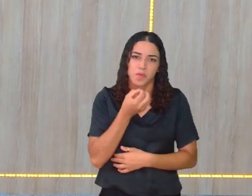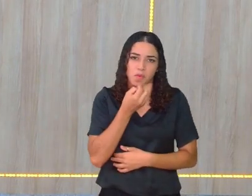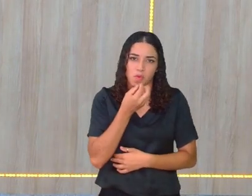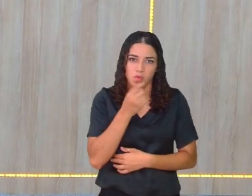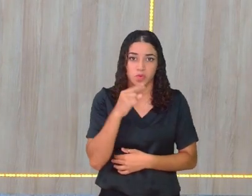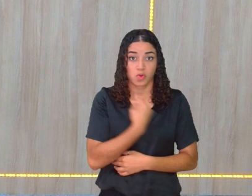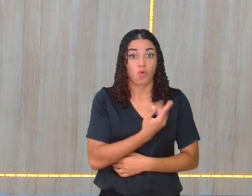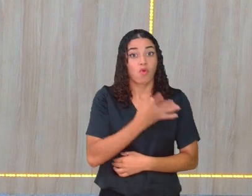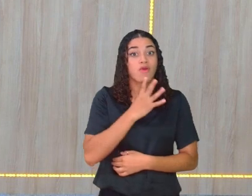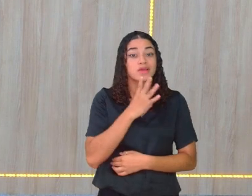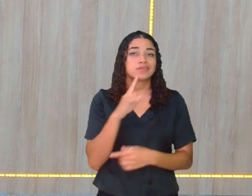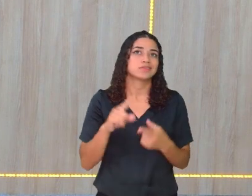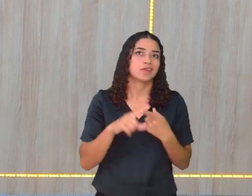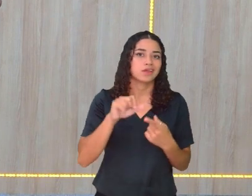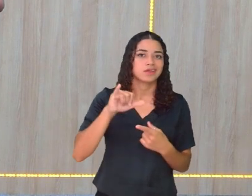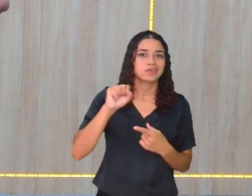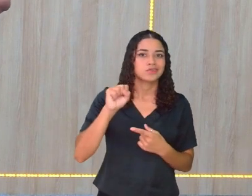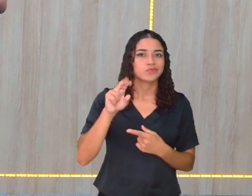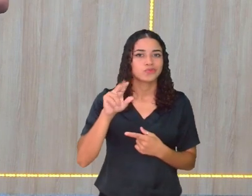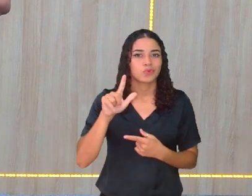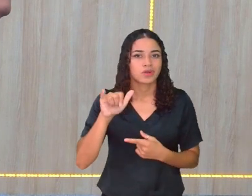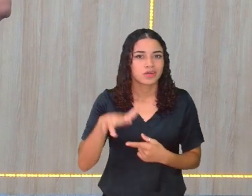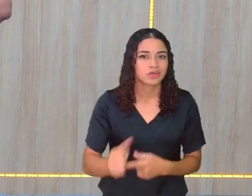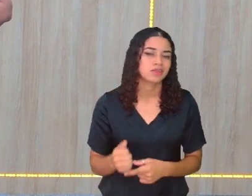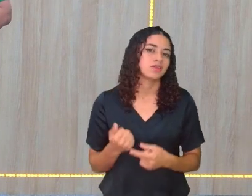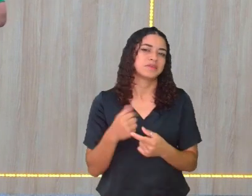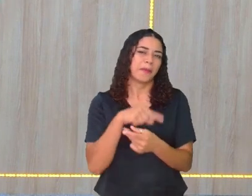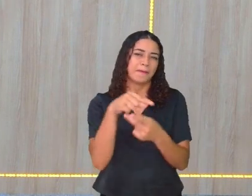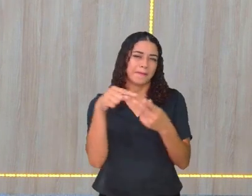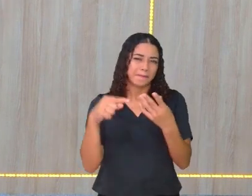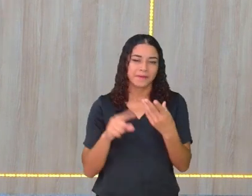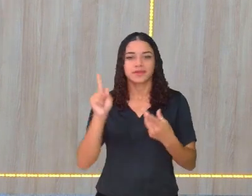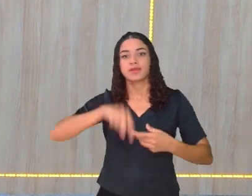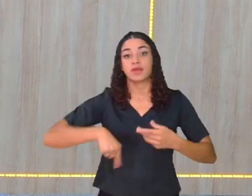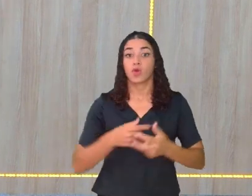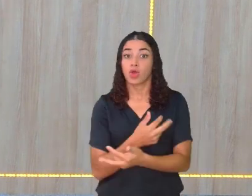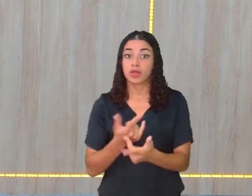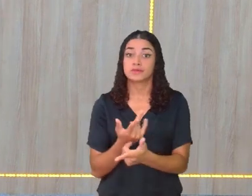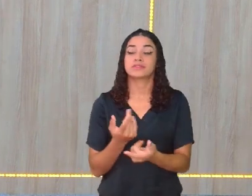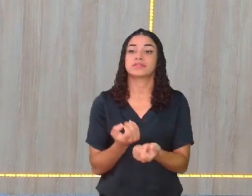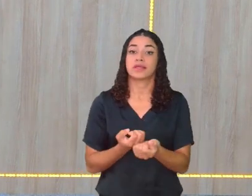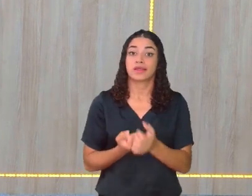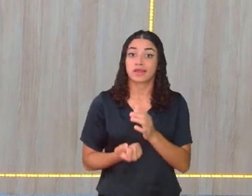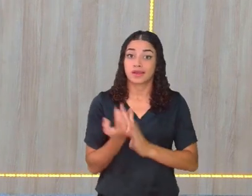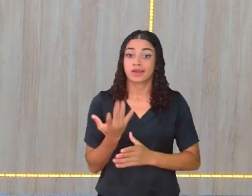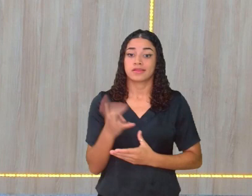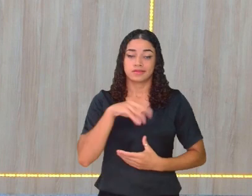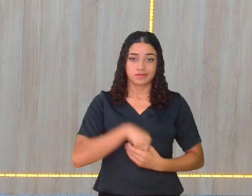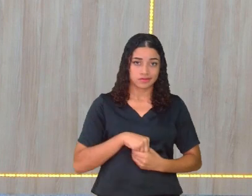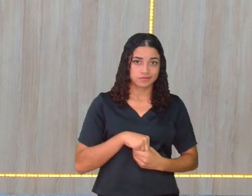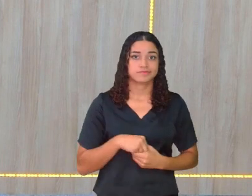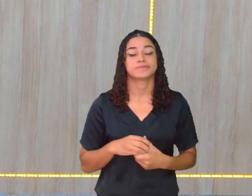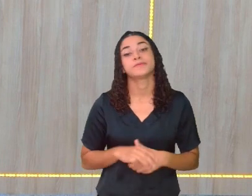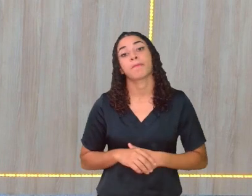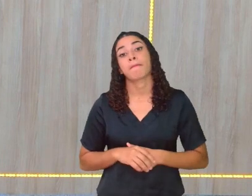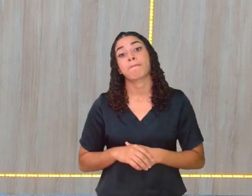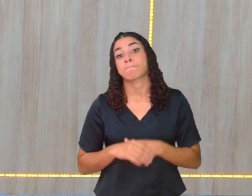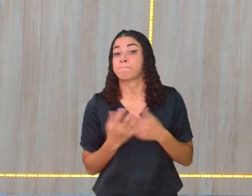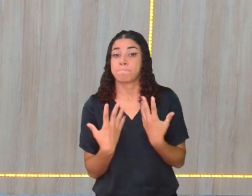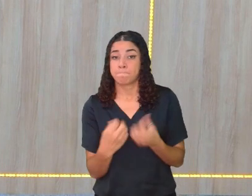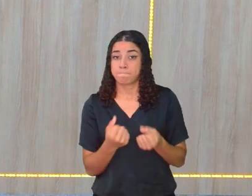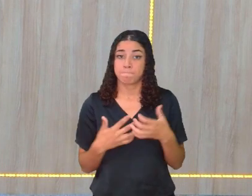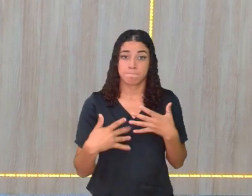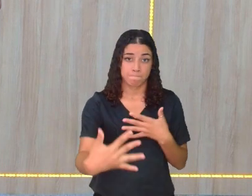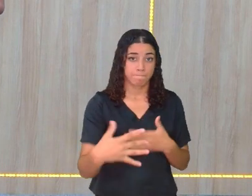questão da insulina, do glucagon, que são substâncias produzidas aí pelo nosso pâncreas. Mas vamos